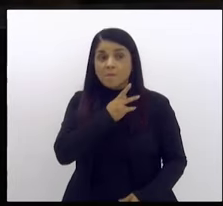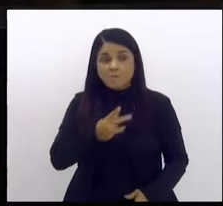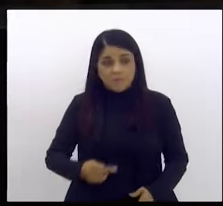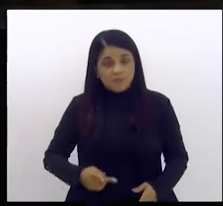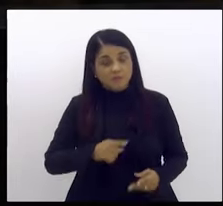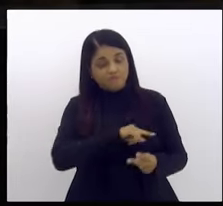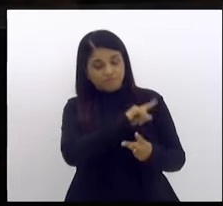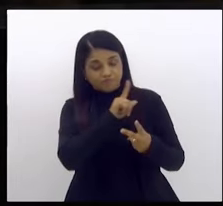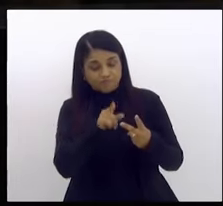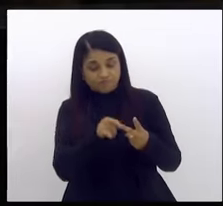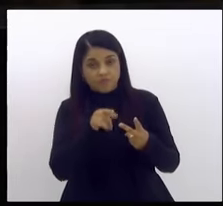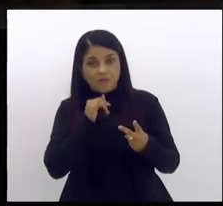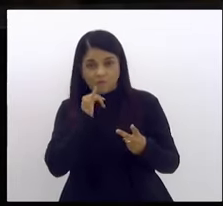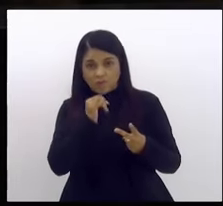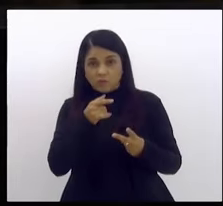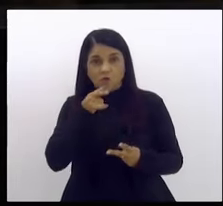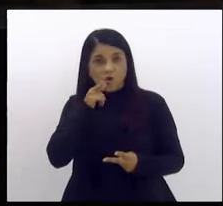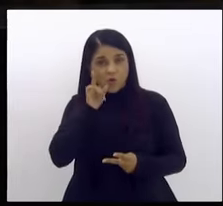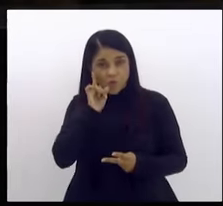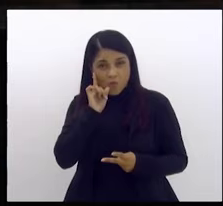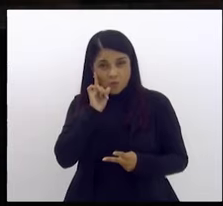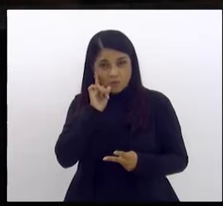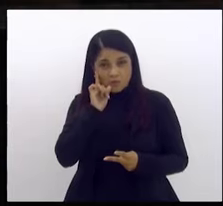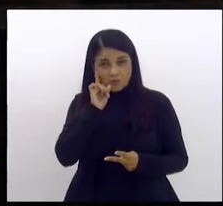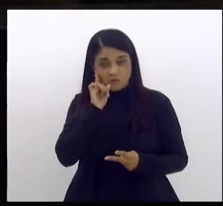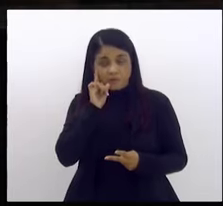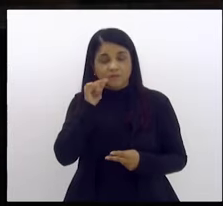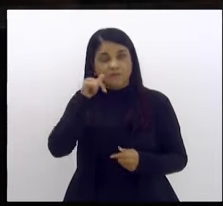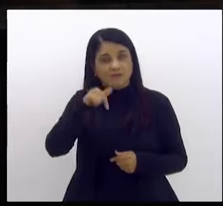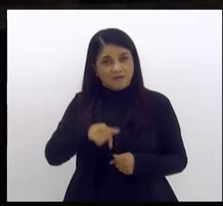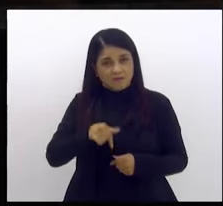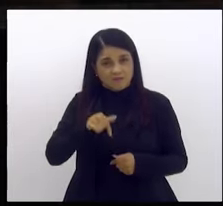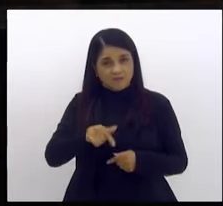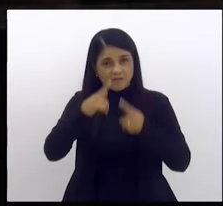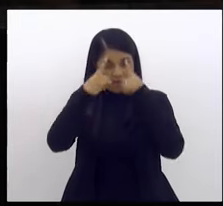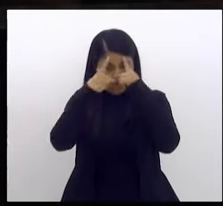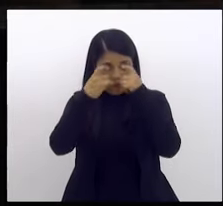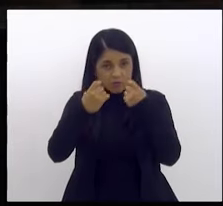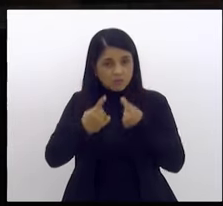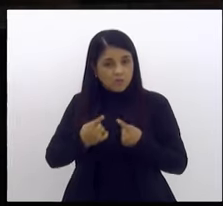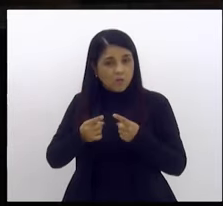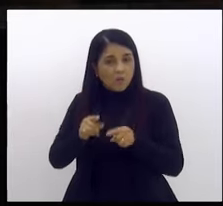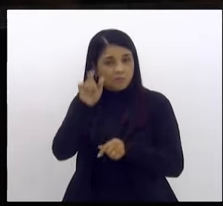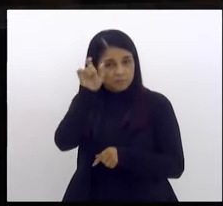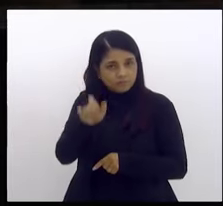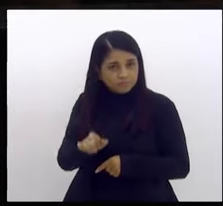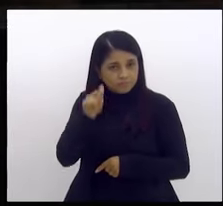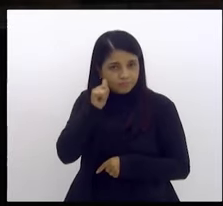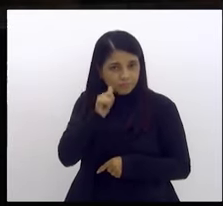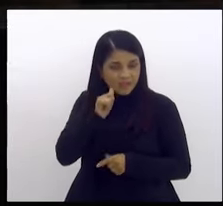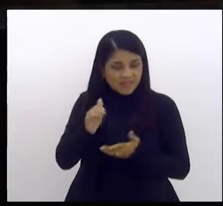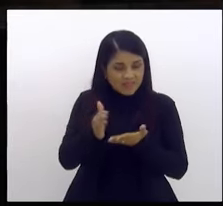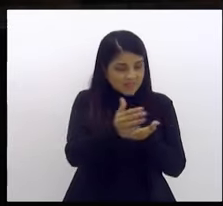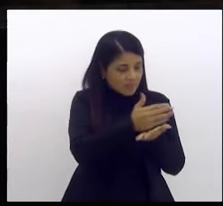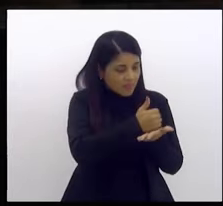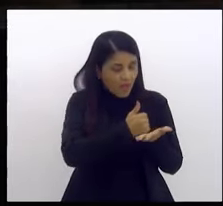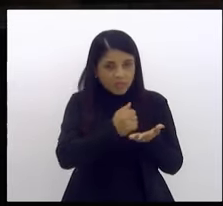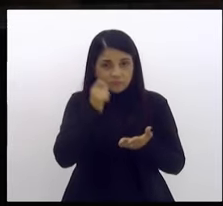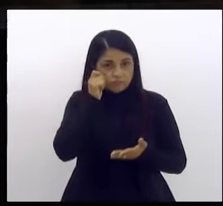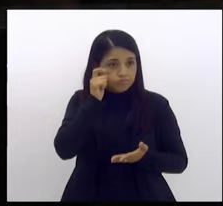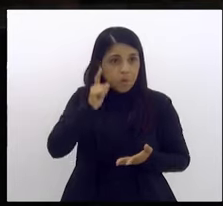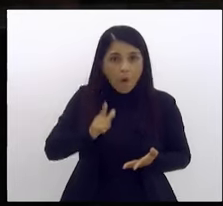uma outra informação. Ontem falava aqui sobre a violência contra a mulher e os dados que são alarmantes,